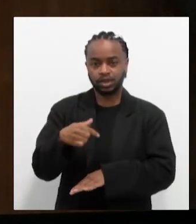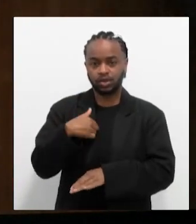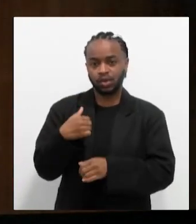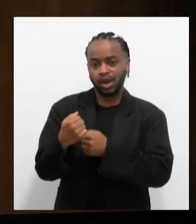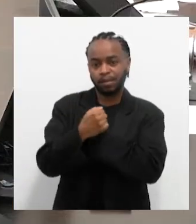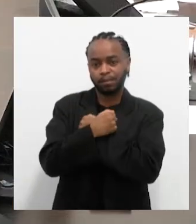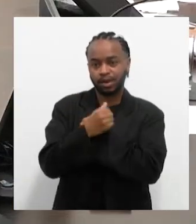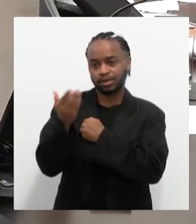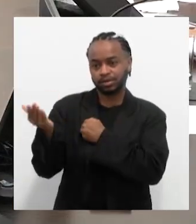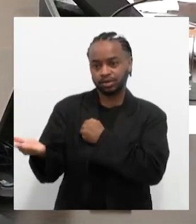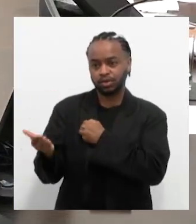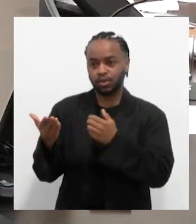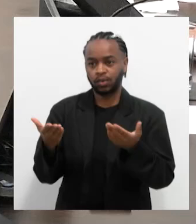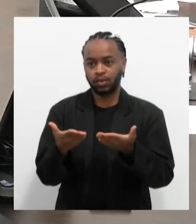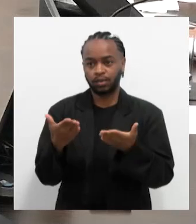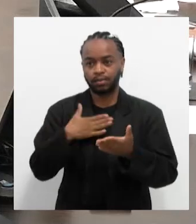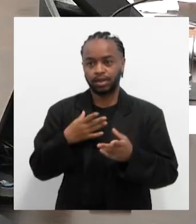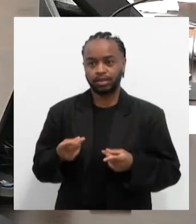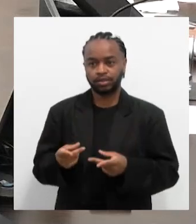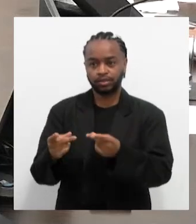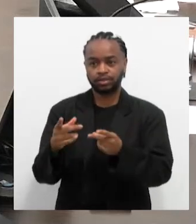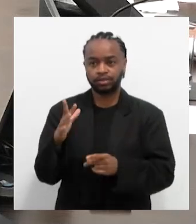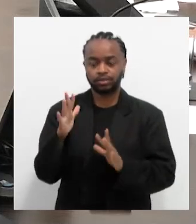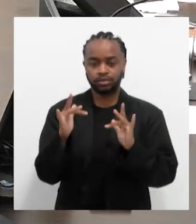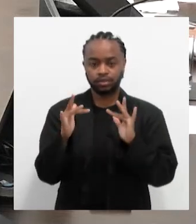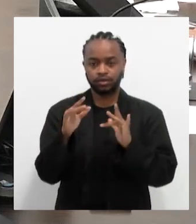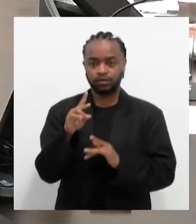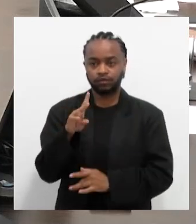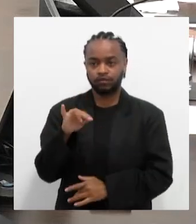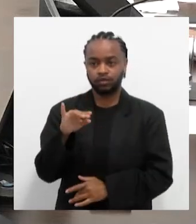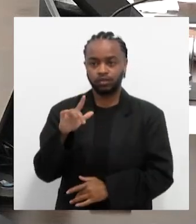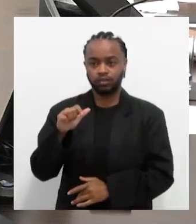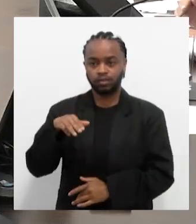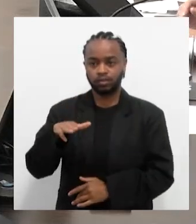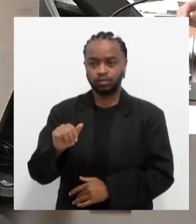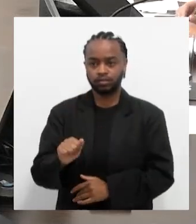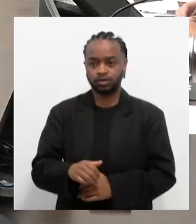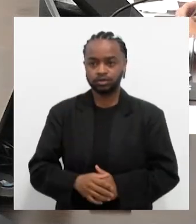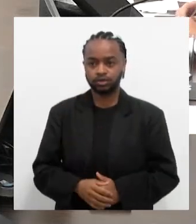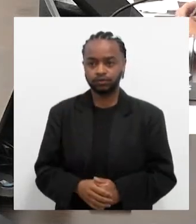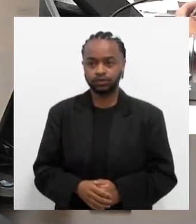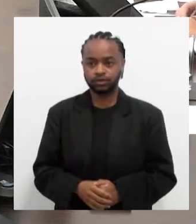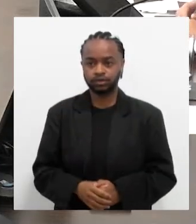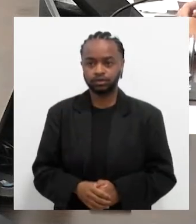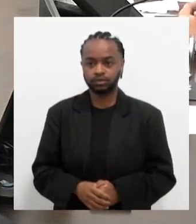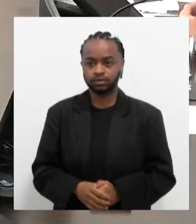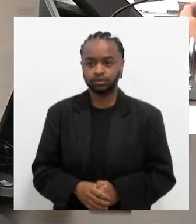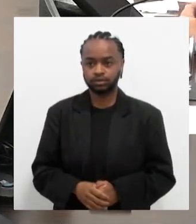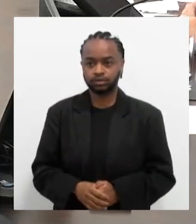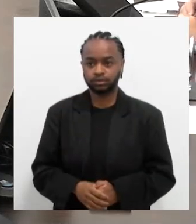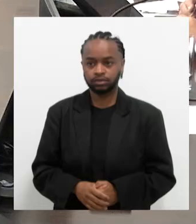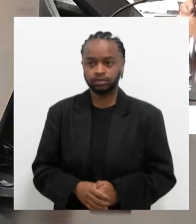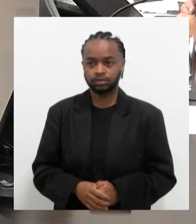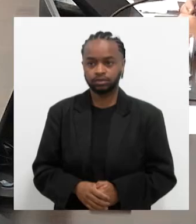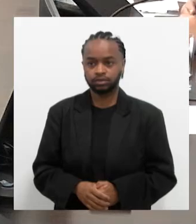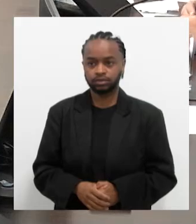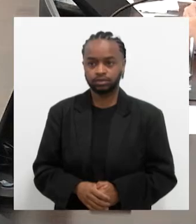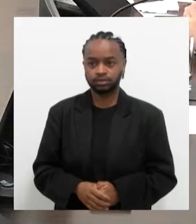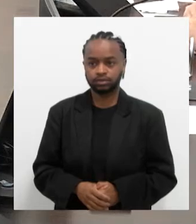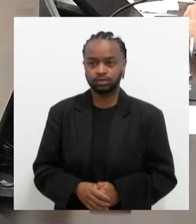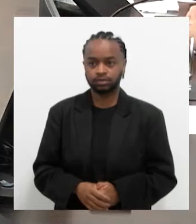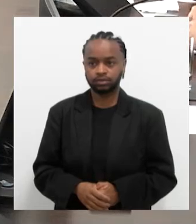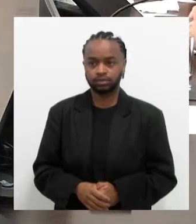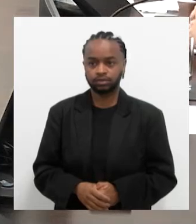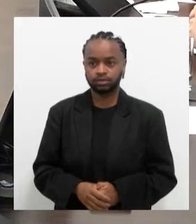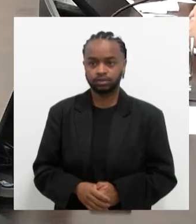no dia da minha eterna namorada, Vilma Barcelos. Aproveitando o ensejo aí, mandar um beijo para